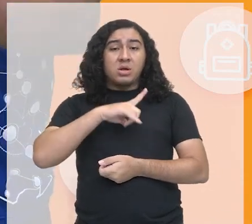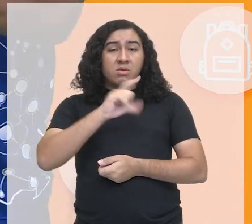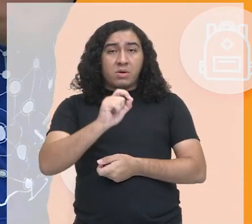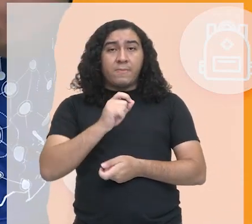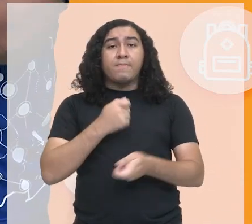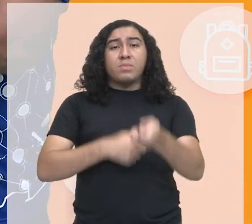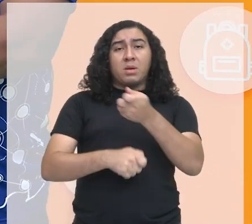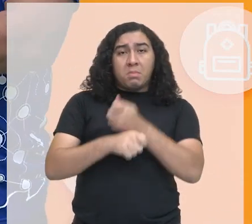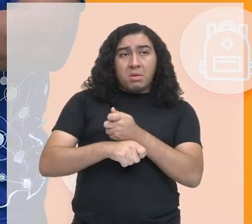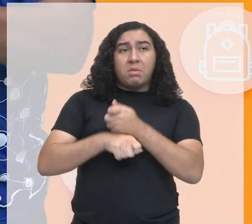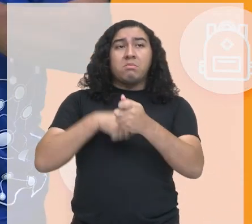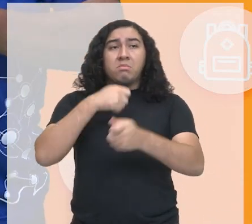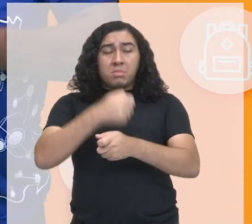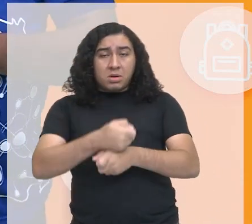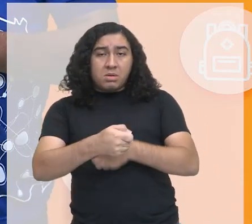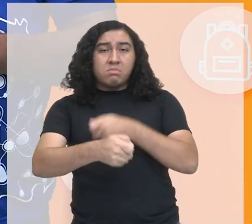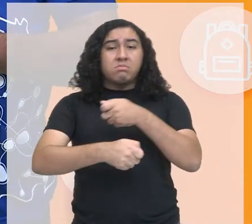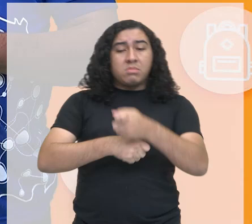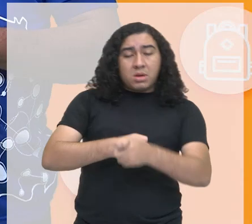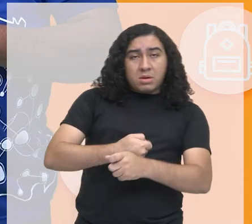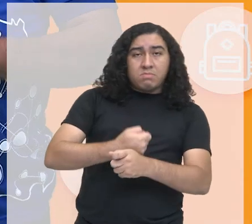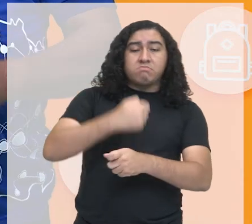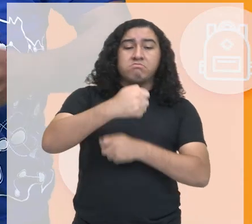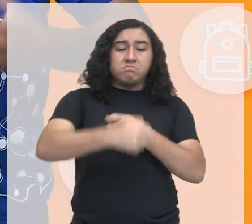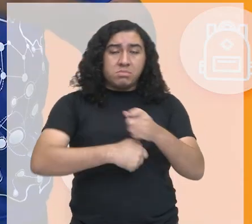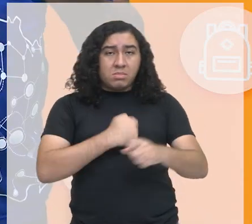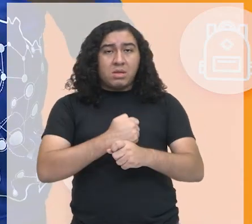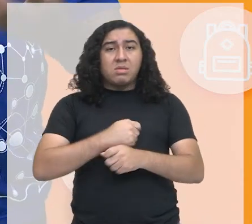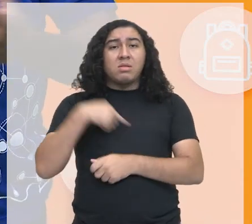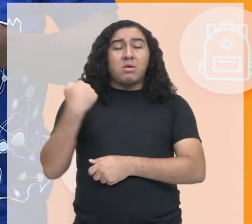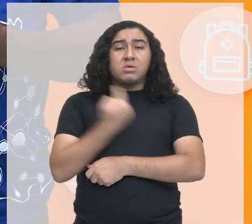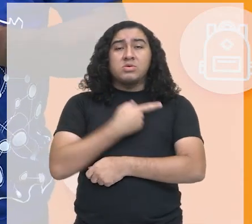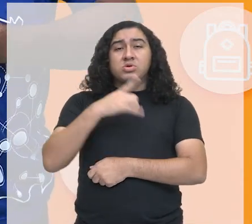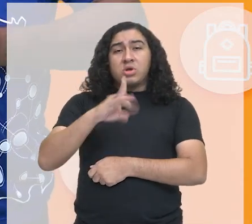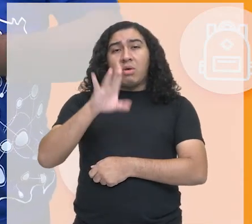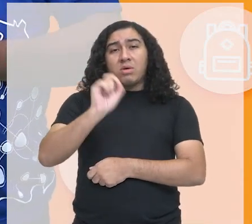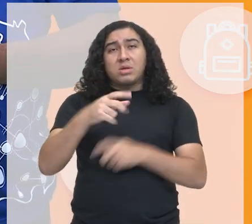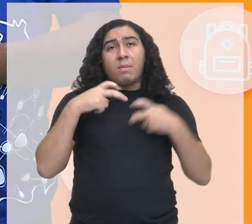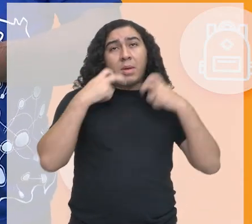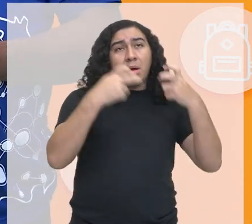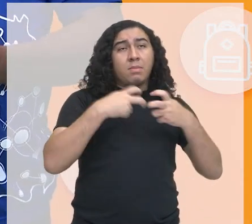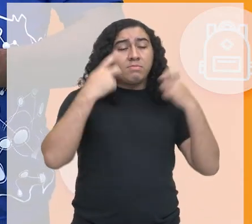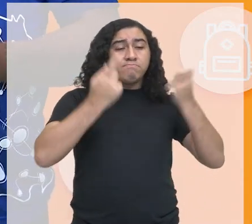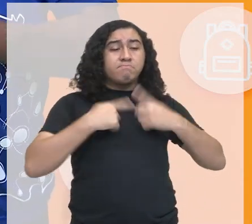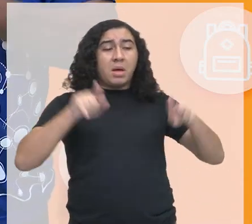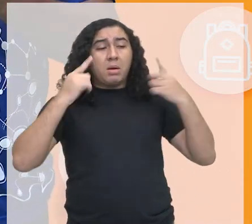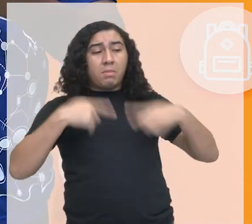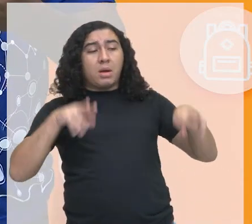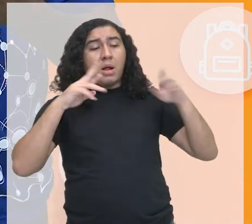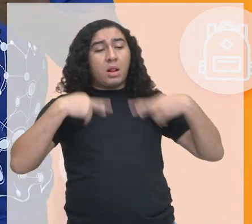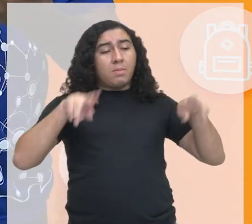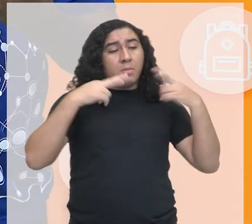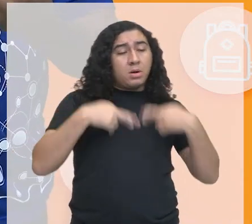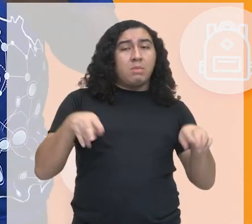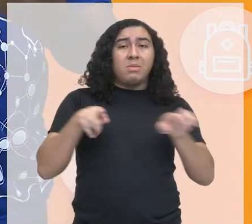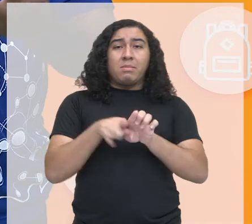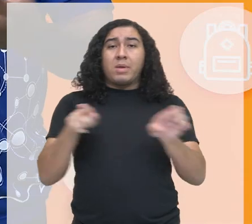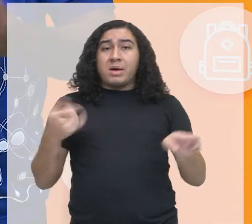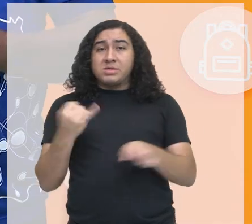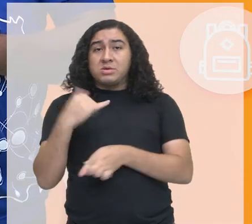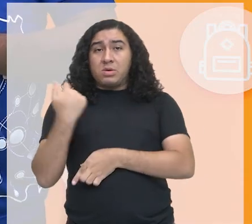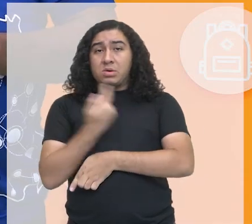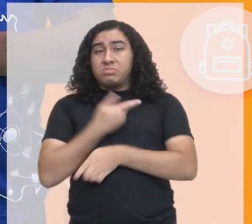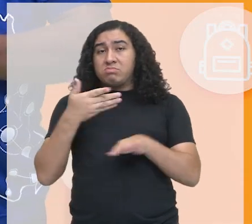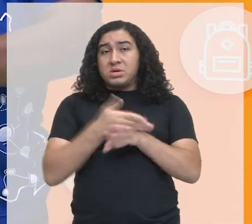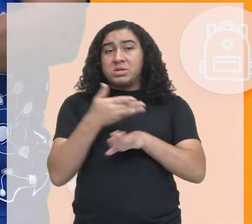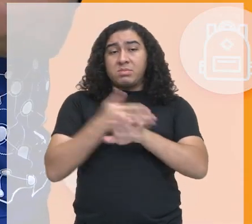e nós vamos ficar só assim, Nós vamos estar ali gritando, vamos estar ali nos envolvendo, mas se a gente não realmente também